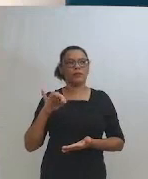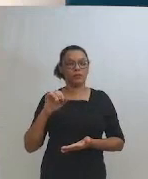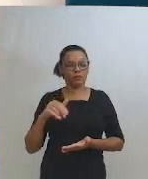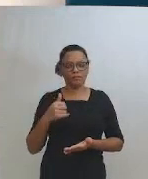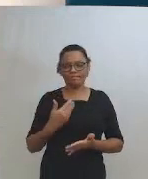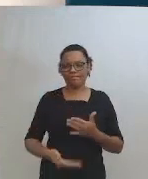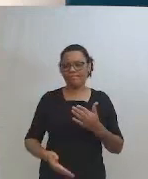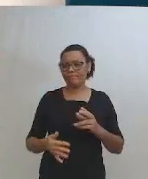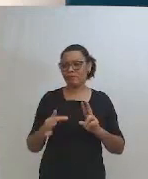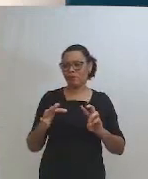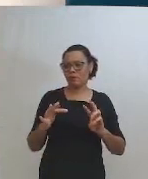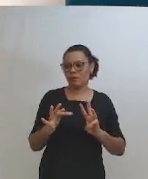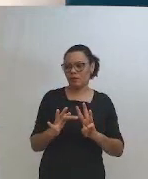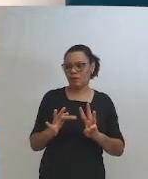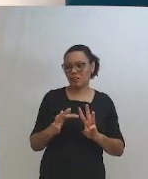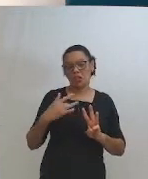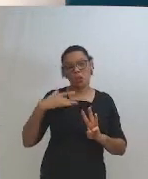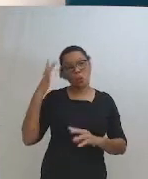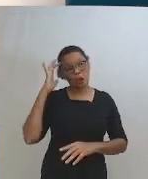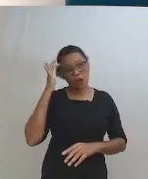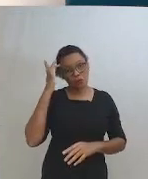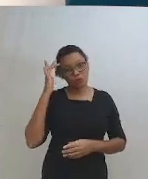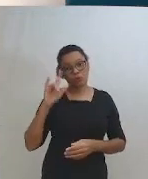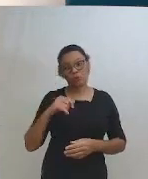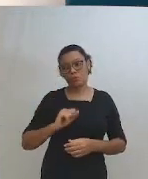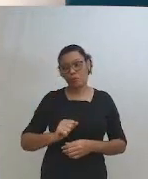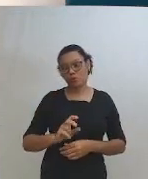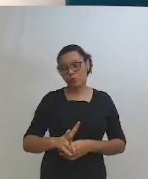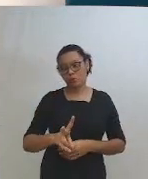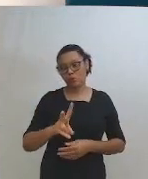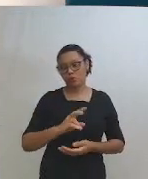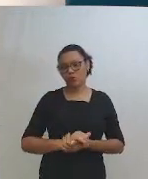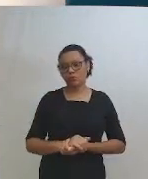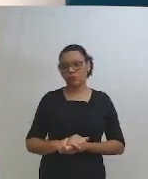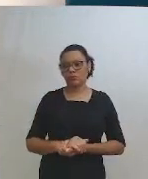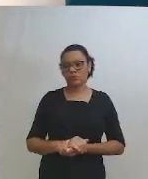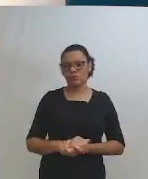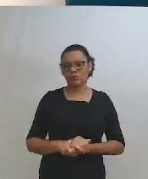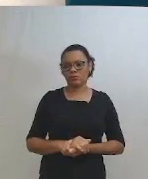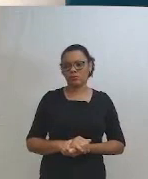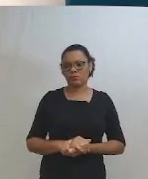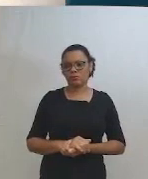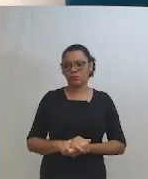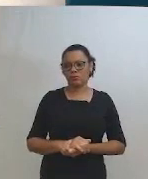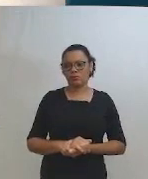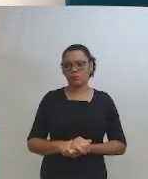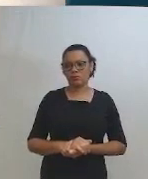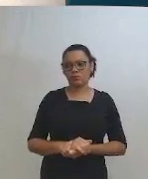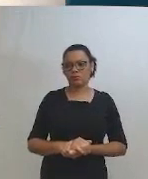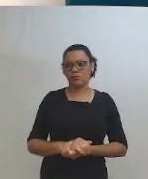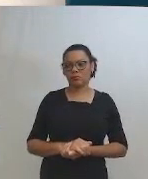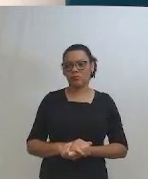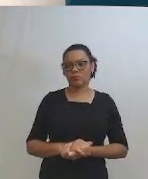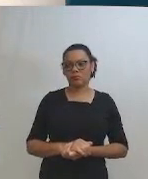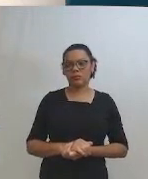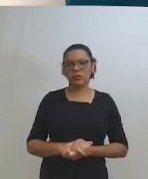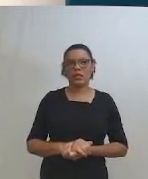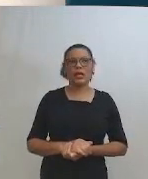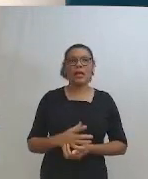pode ir encaminhando, né? Ela não está aparecendo aqui na relação, é da